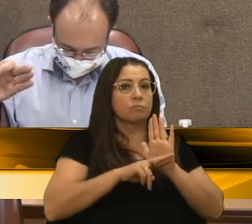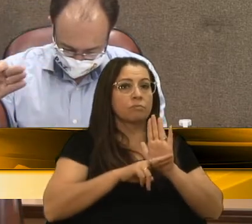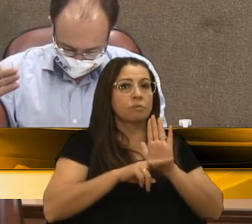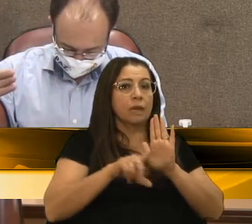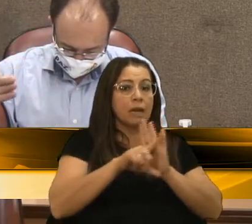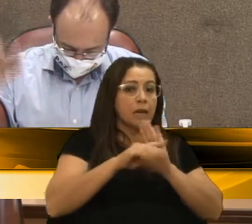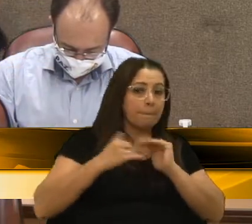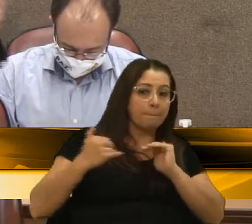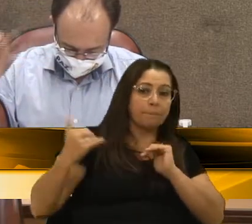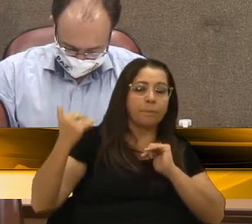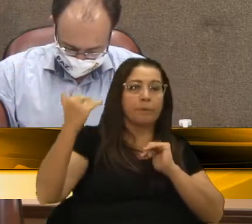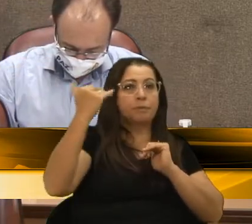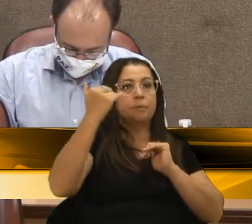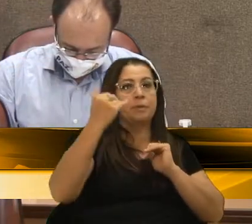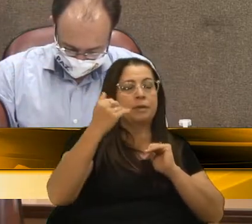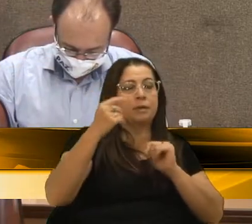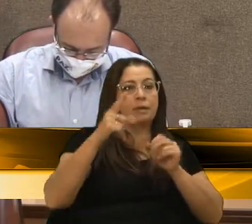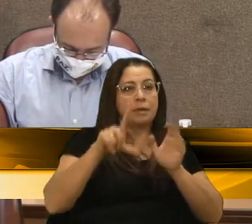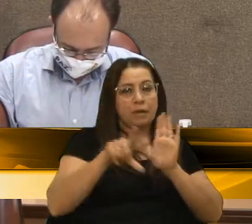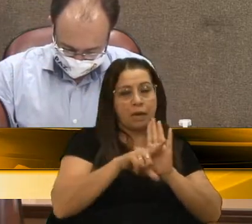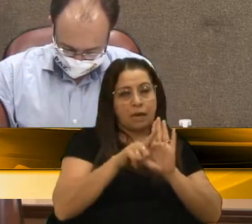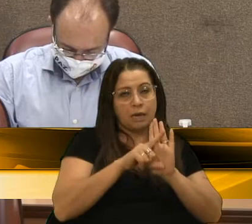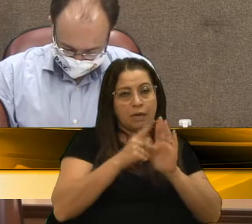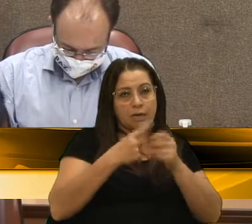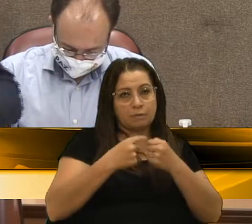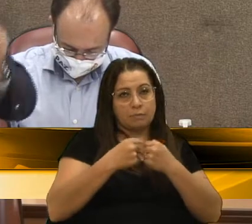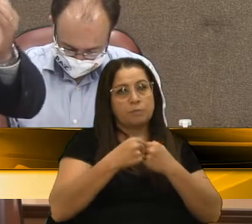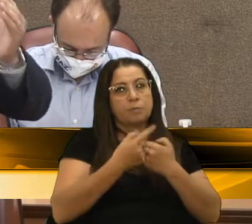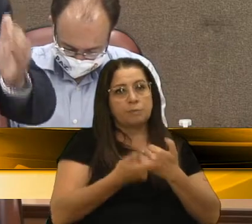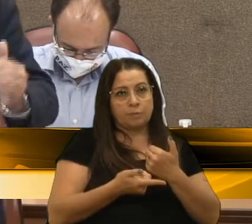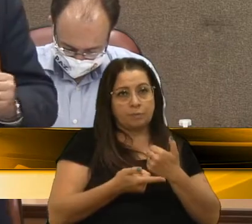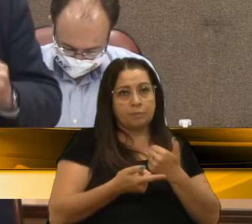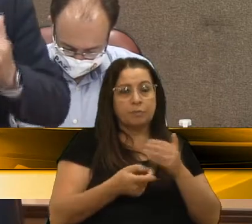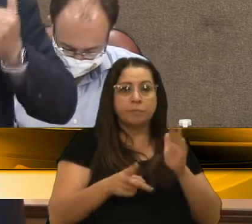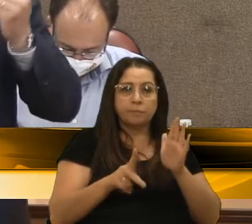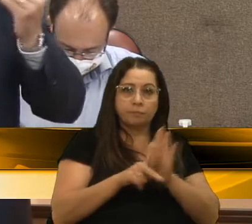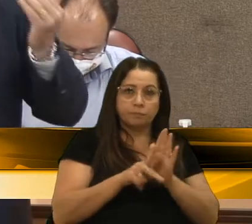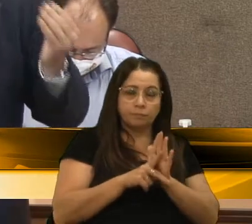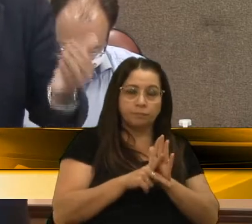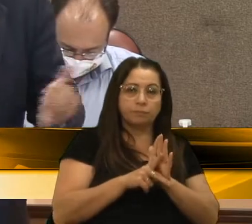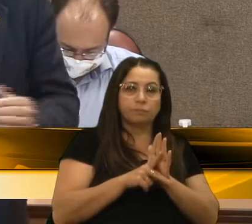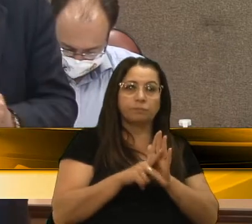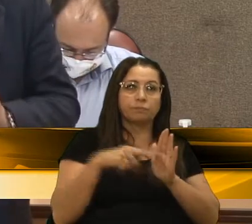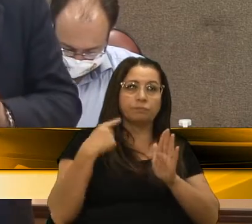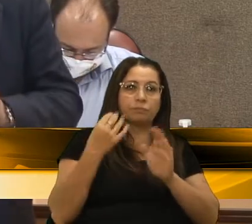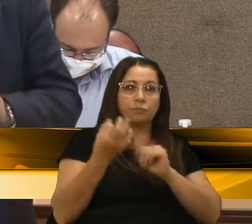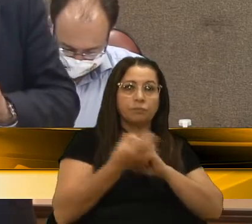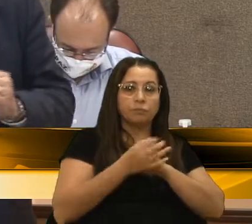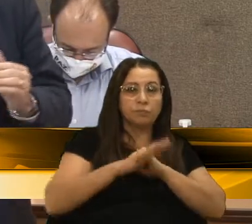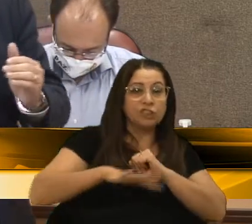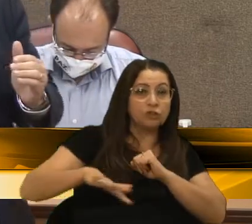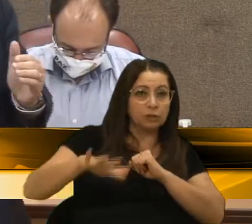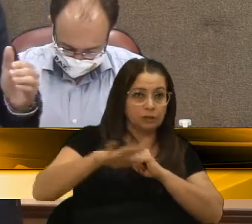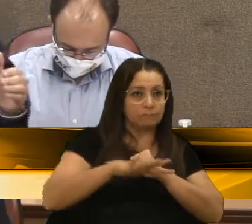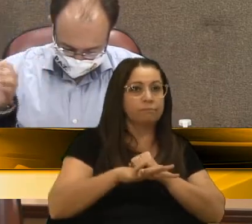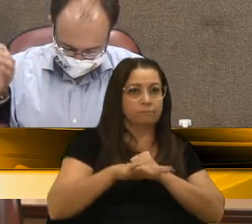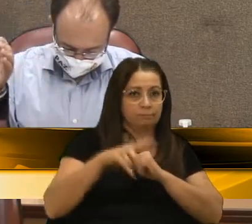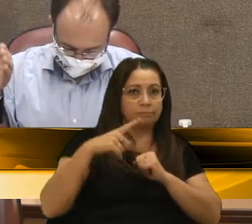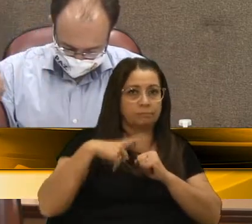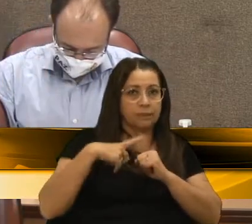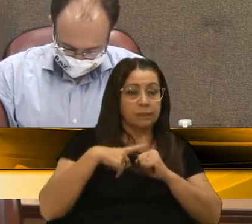maior, que é a Lei Orgânica do Município, né? A própria Advocacia Geral, ela vai ser